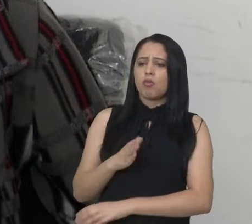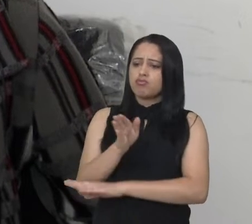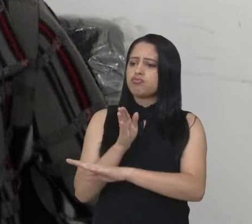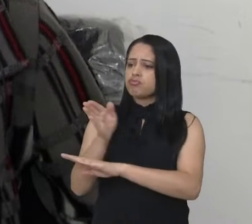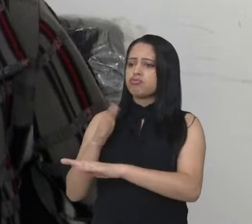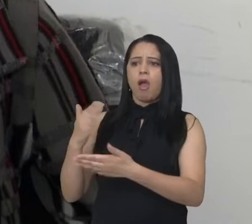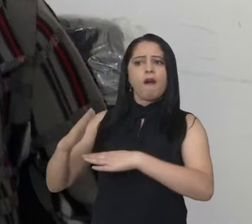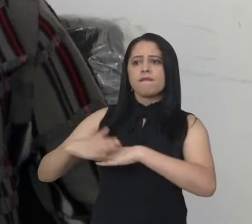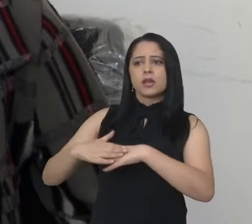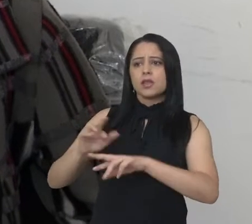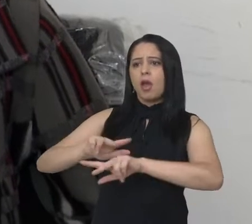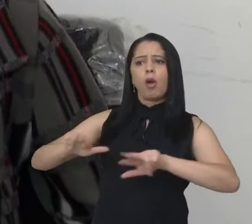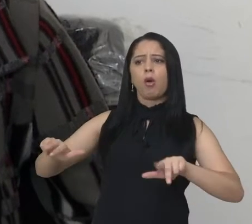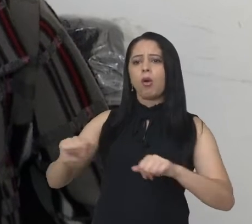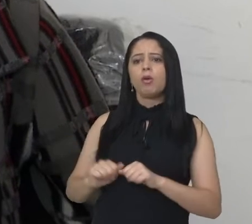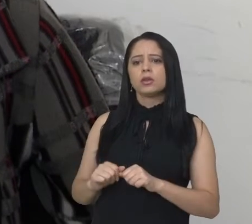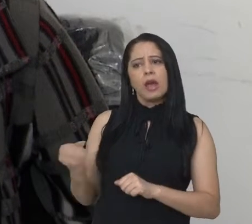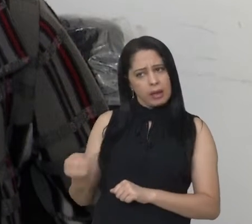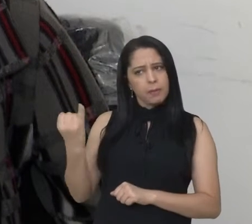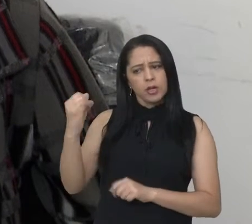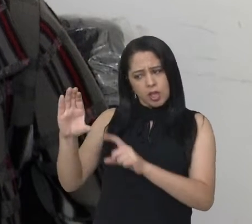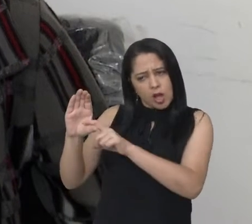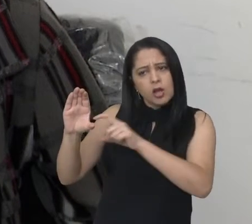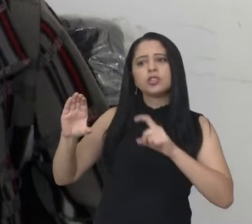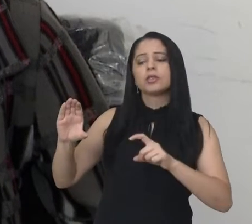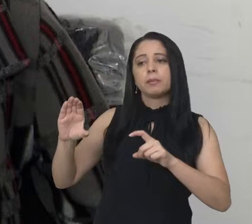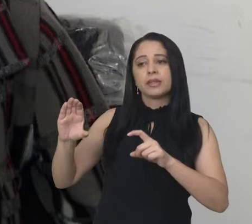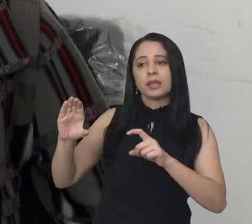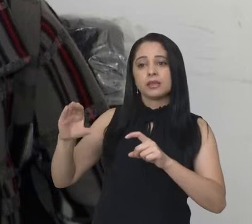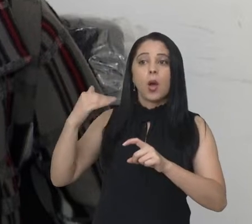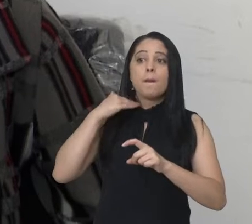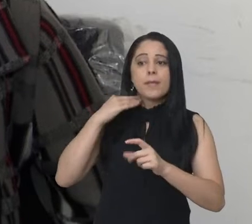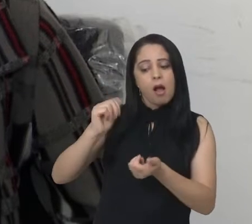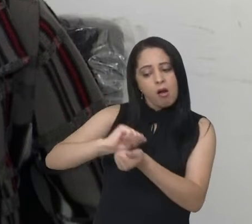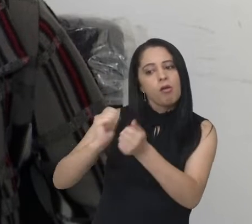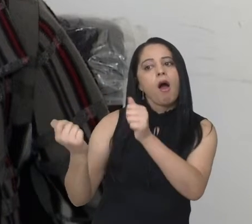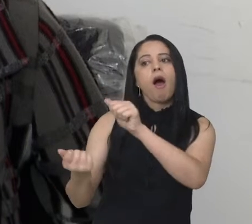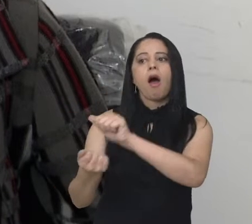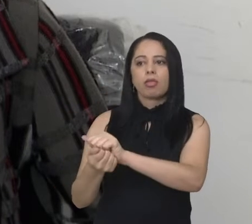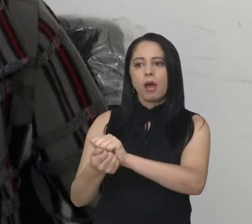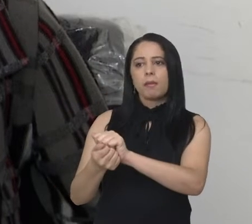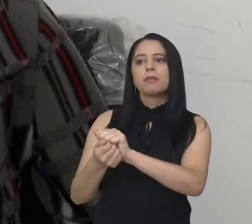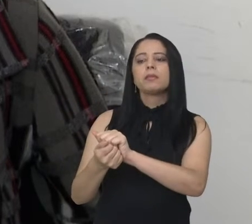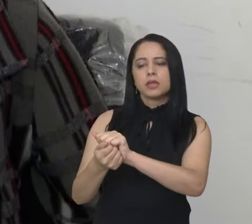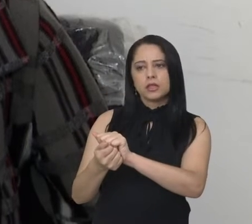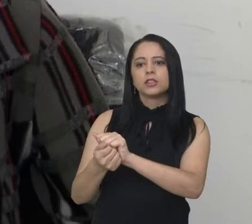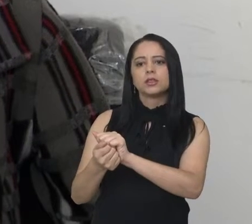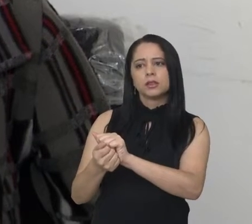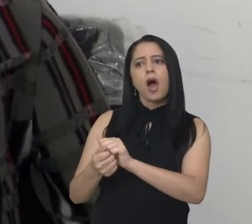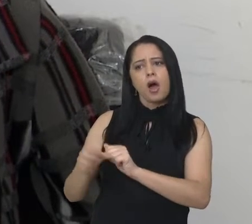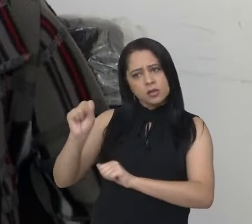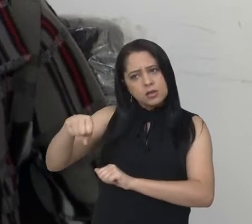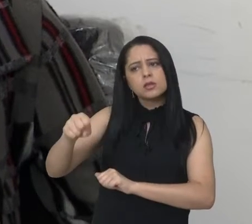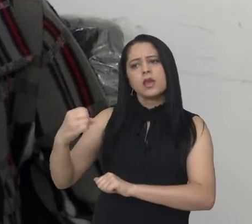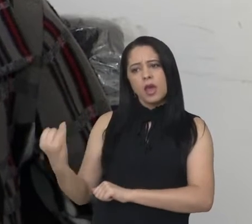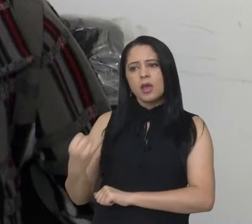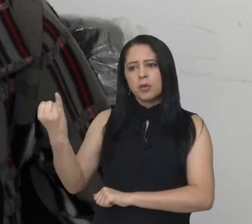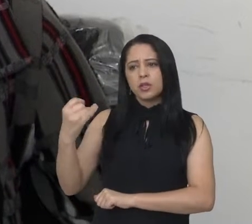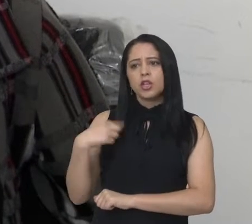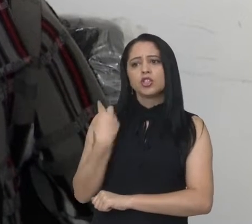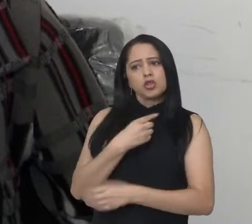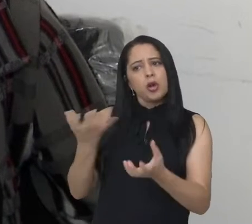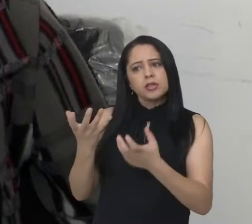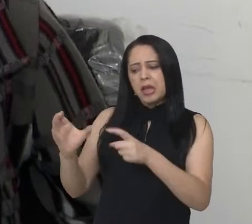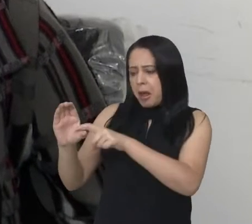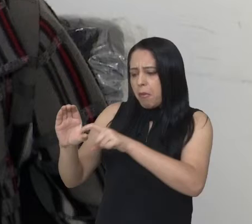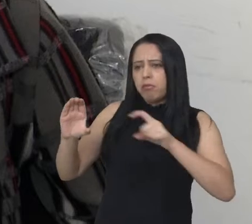aprender a fazer as coisas. Então isso seria muito importante, sim. A adaptação dos bancos para que nós possamos